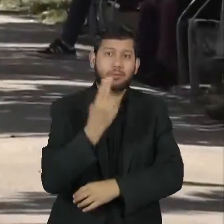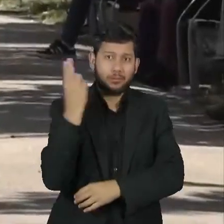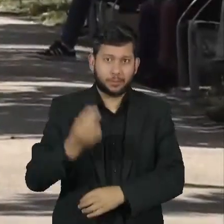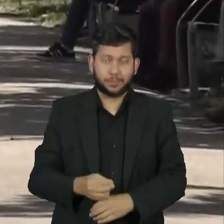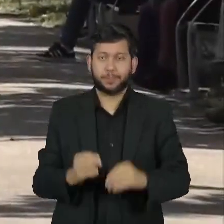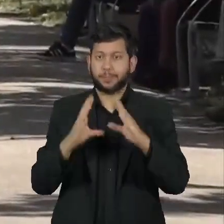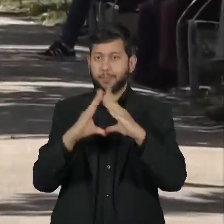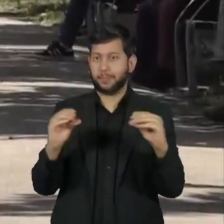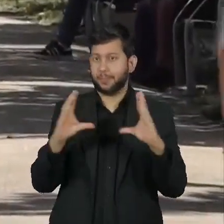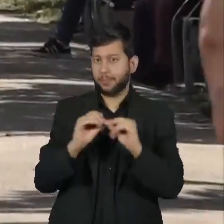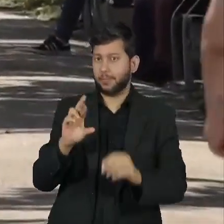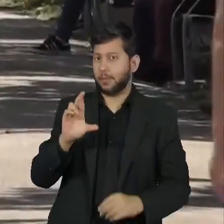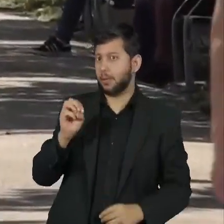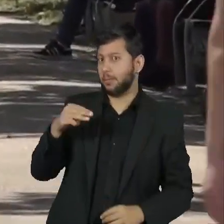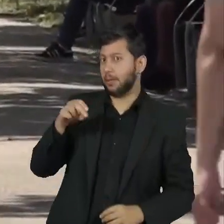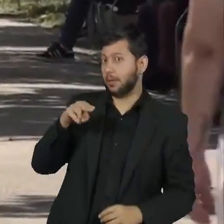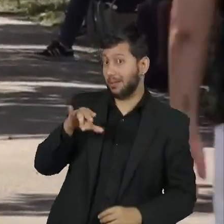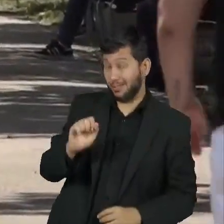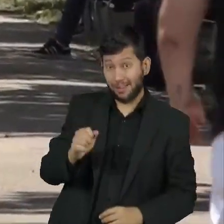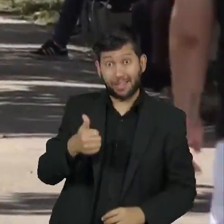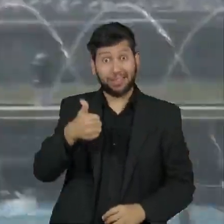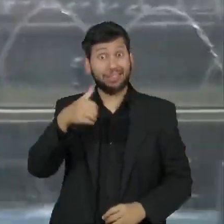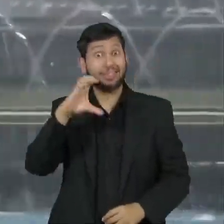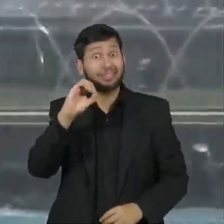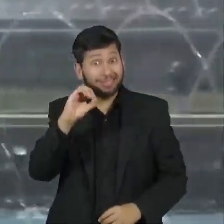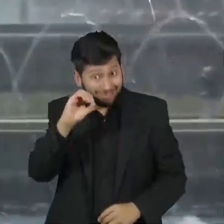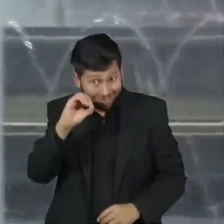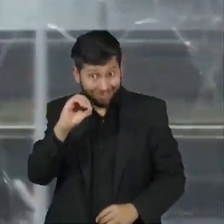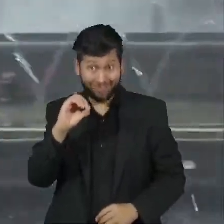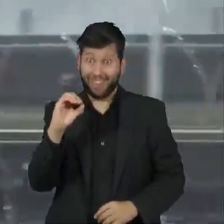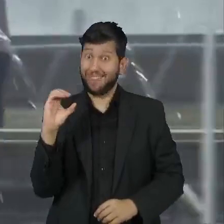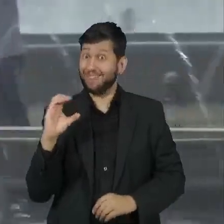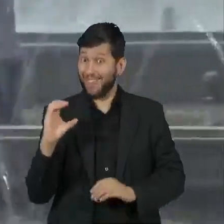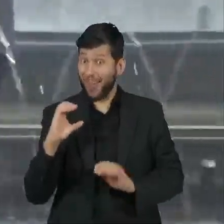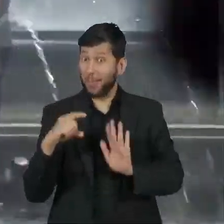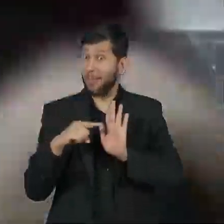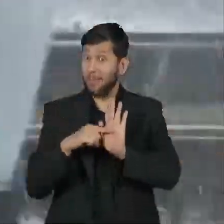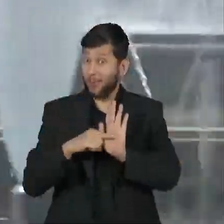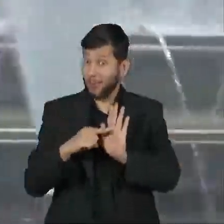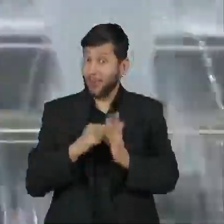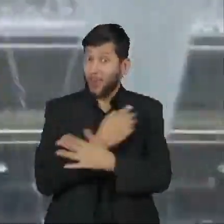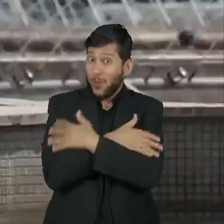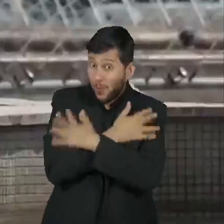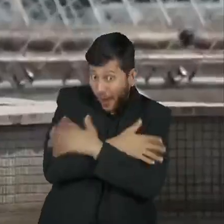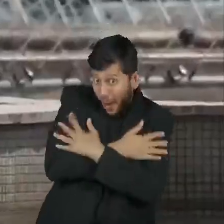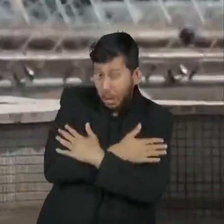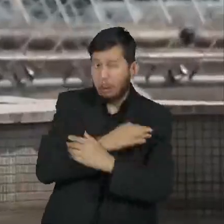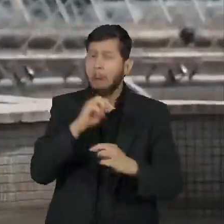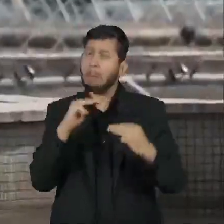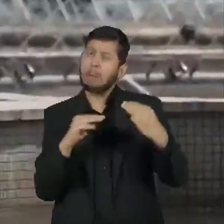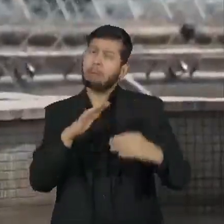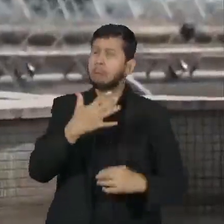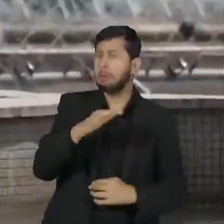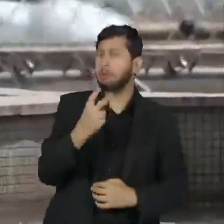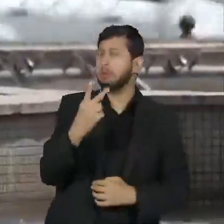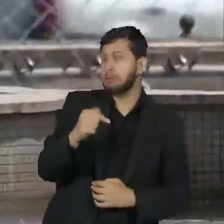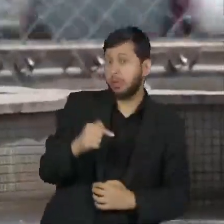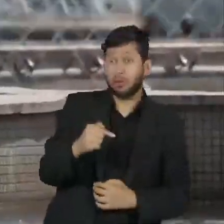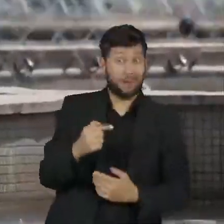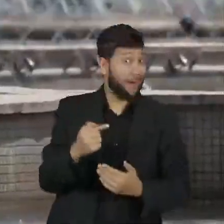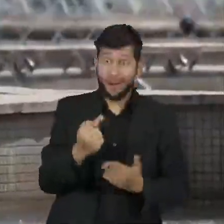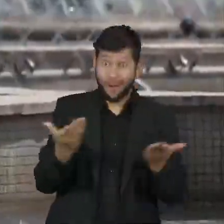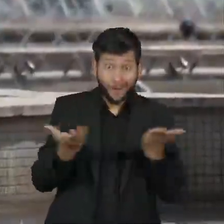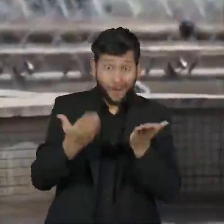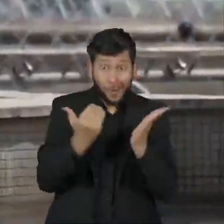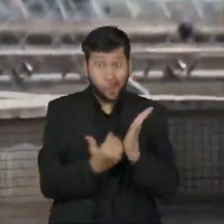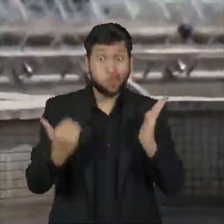Romênia que tem temperatura de menos 10 graus no inverno e ao longo do ano a média de 27 graus está enfrentando calorão